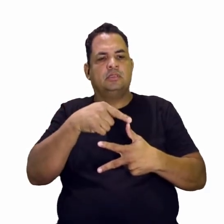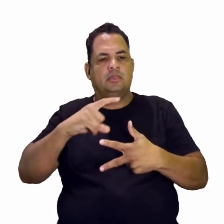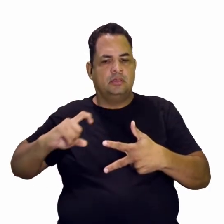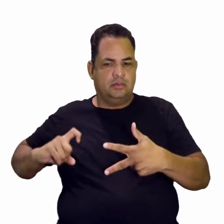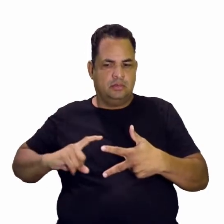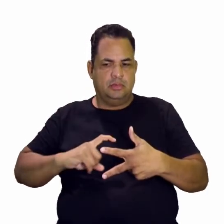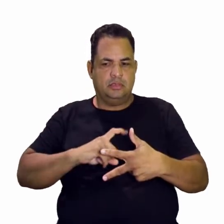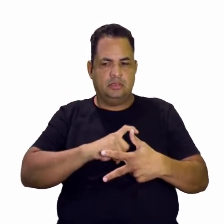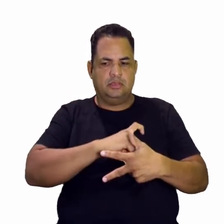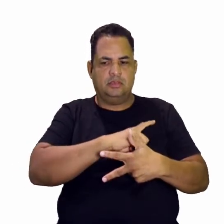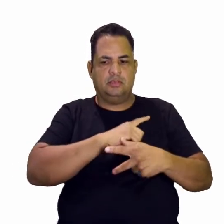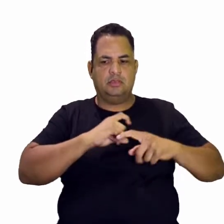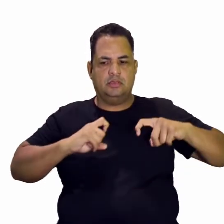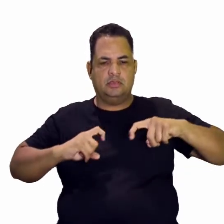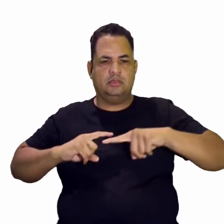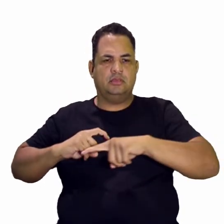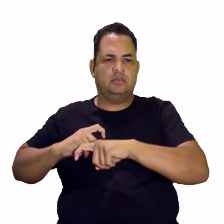bactérias,